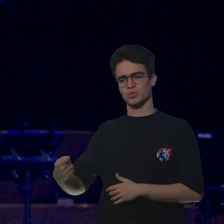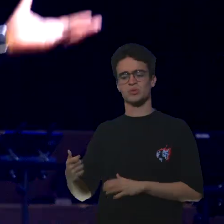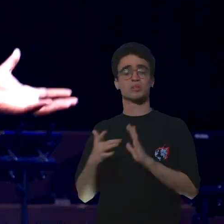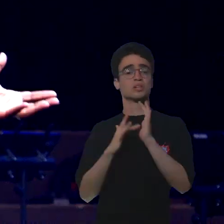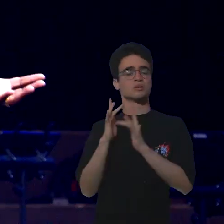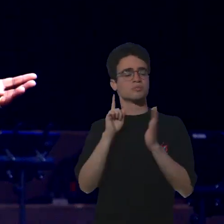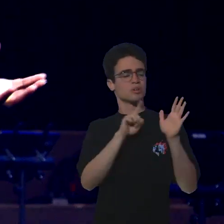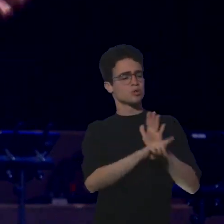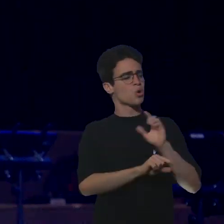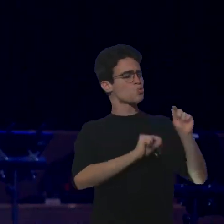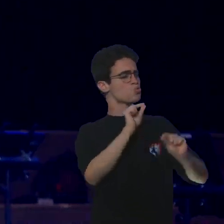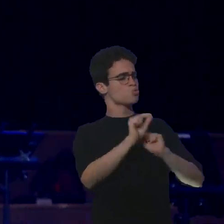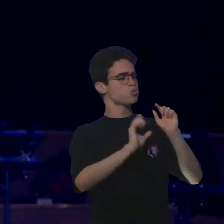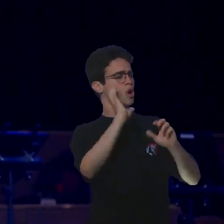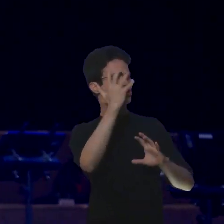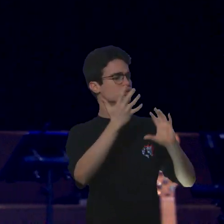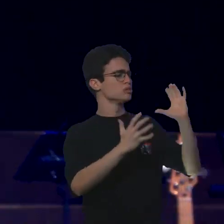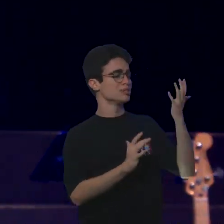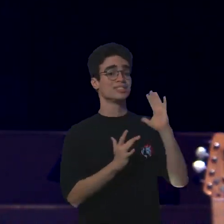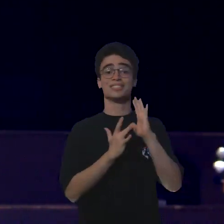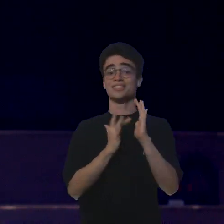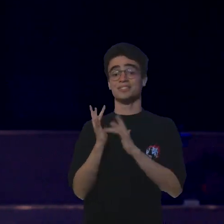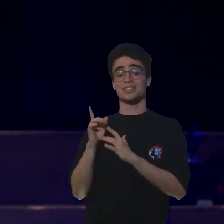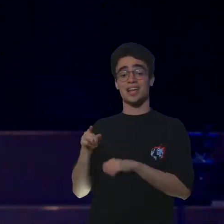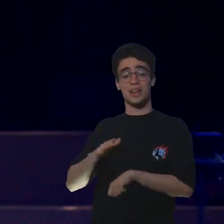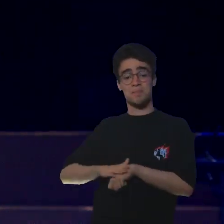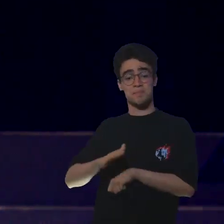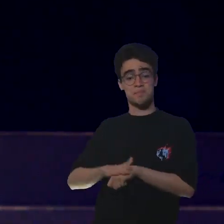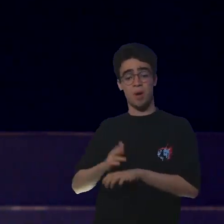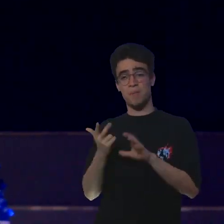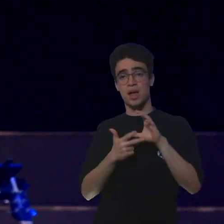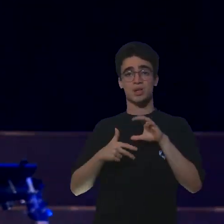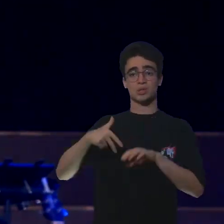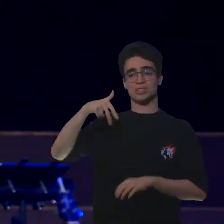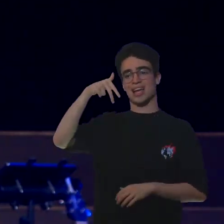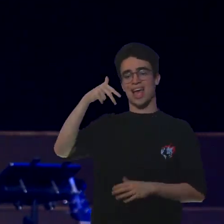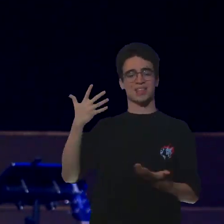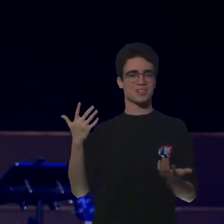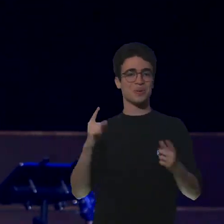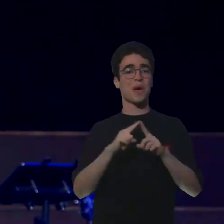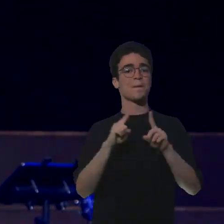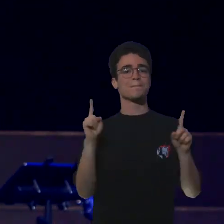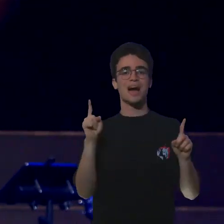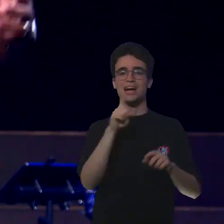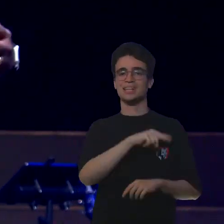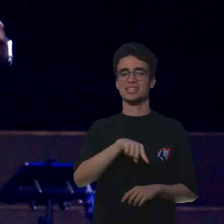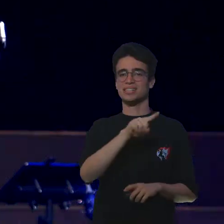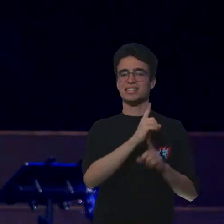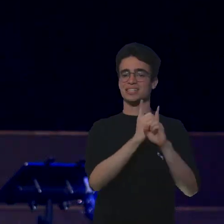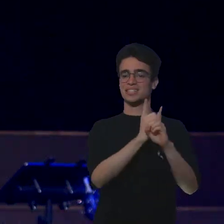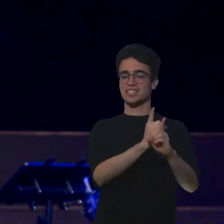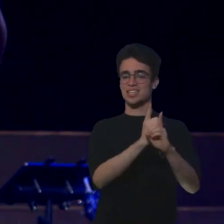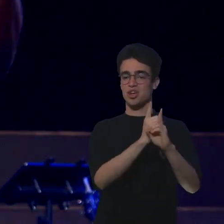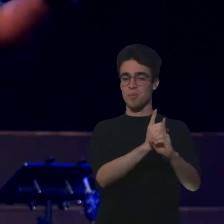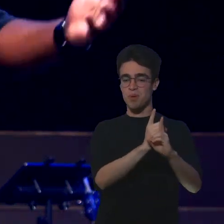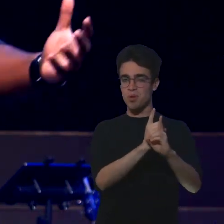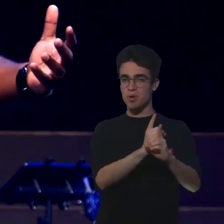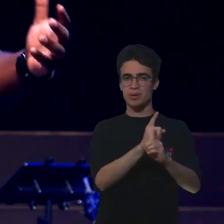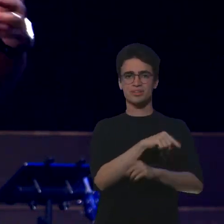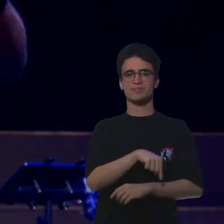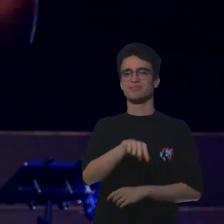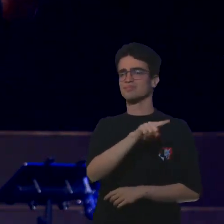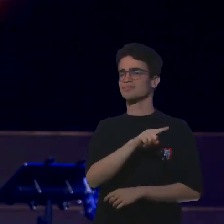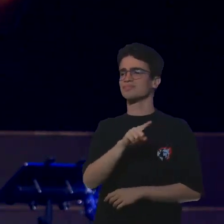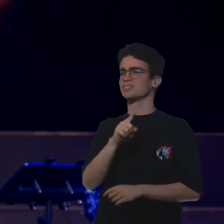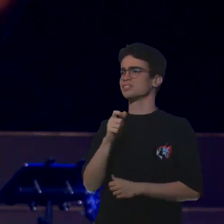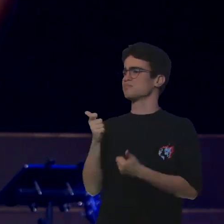o que aconteceu. Ele era o Jesus ressuscitado. Mas mesmo assim os discípulos simplesmente falaram em